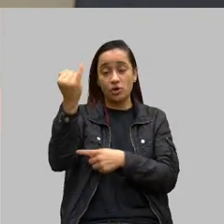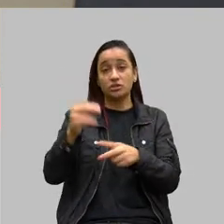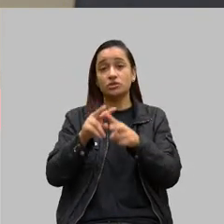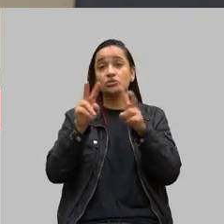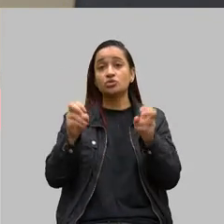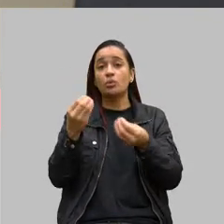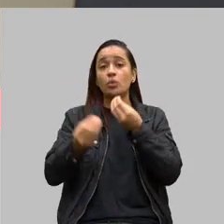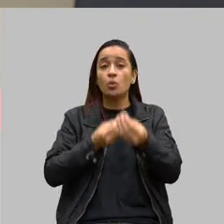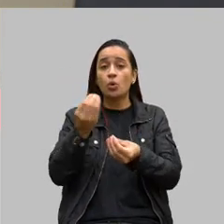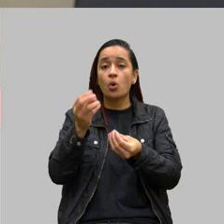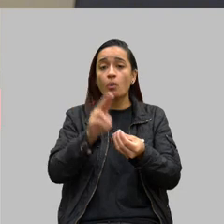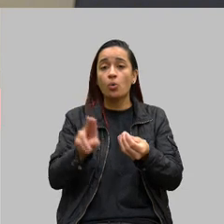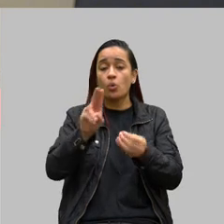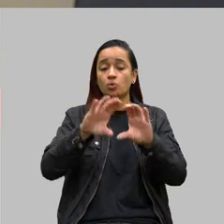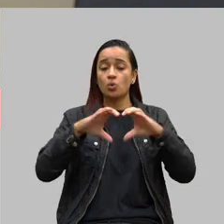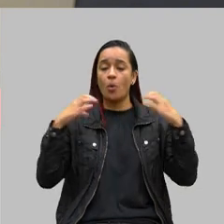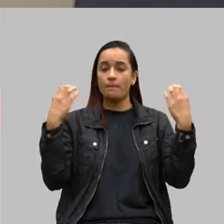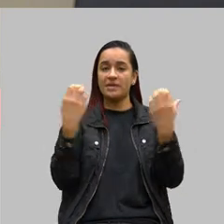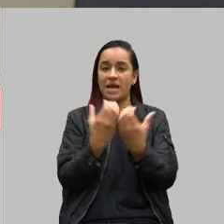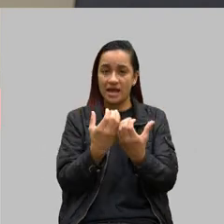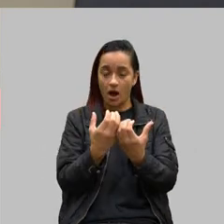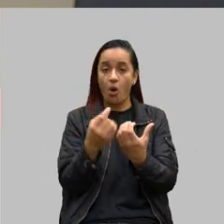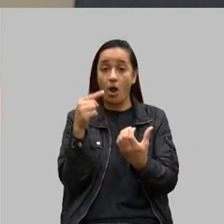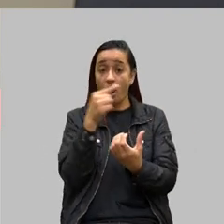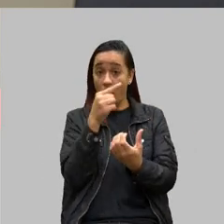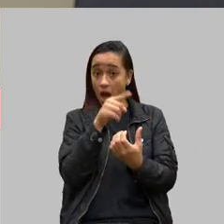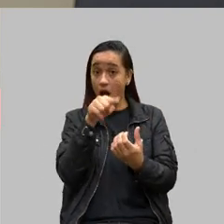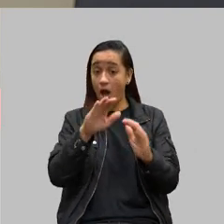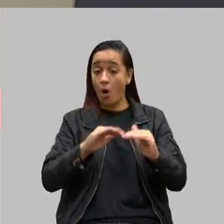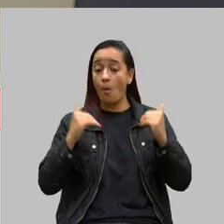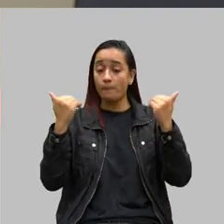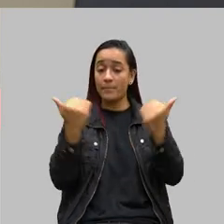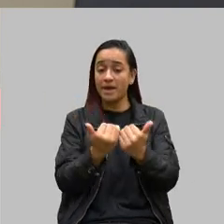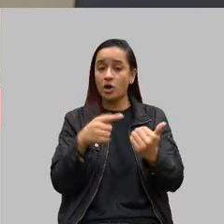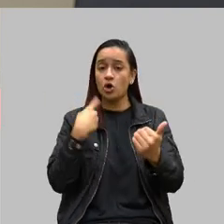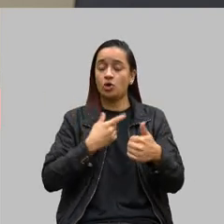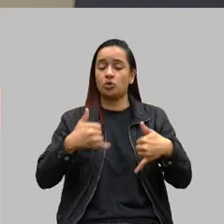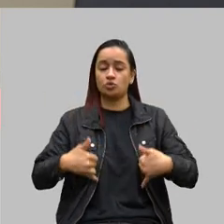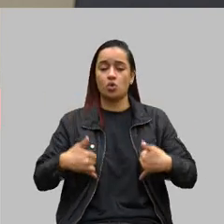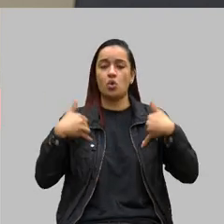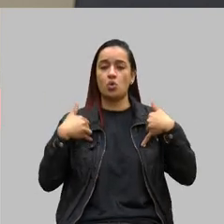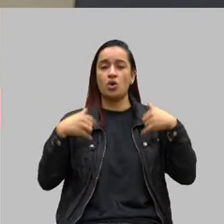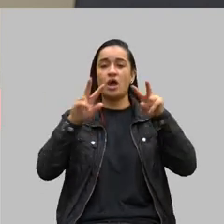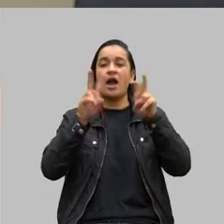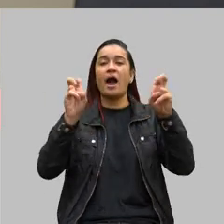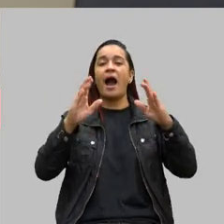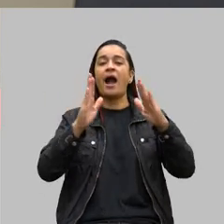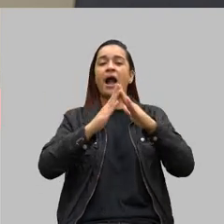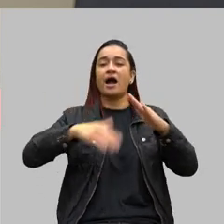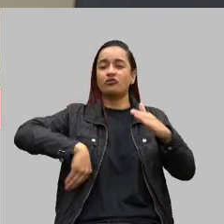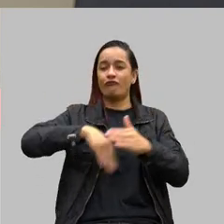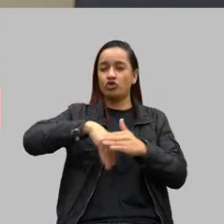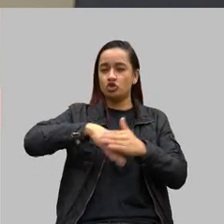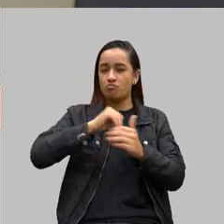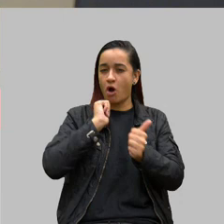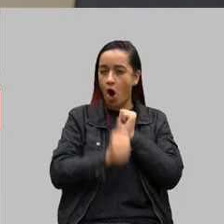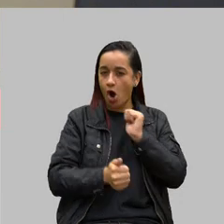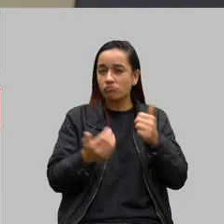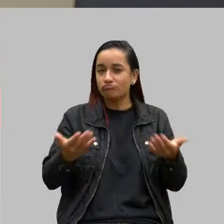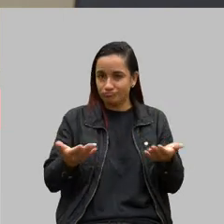utilização do Mineirão né o Mineirão naturalmente é um equipamento que nos orgulha muito enquanto Mineiro é a casa do futebol né então o futebol tem que